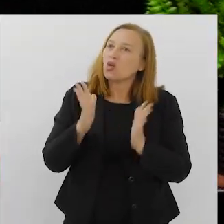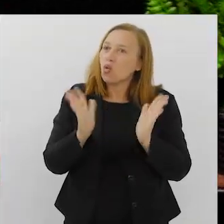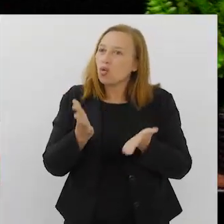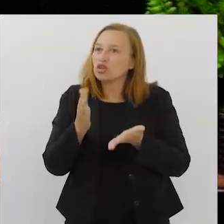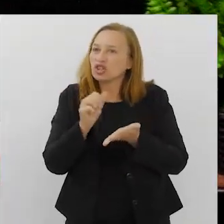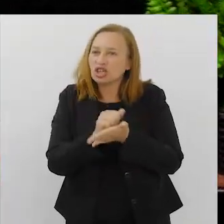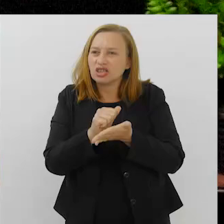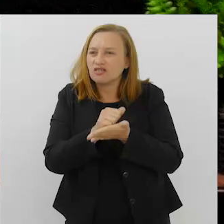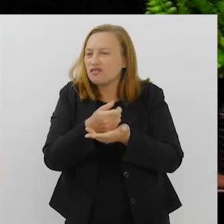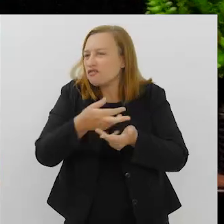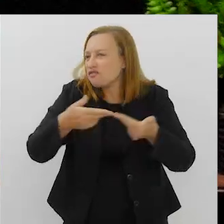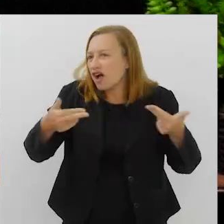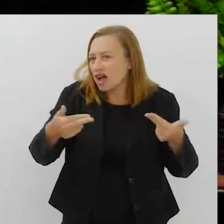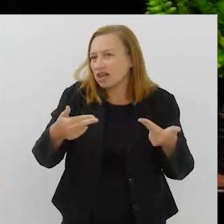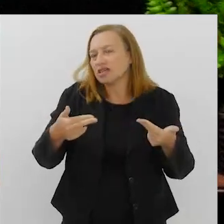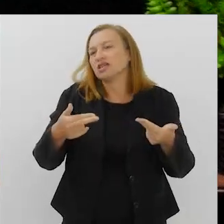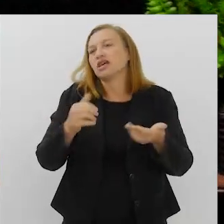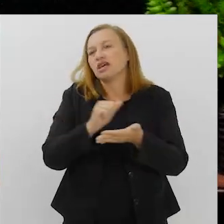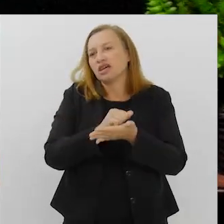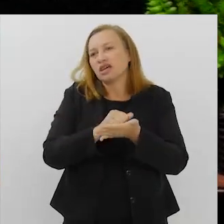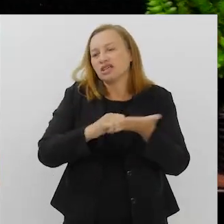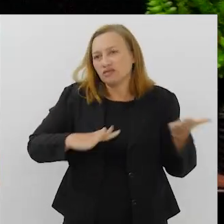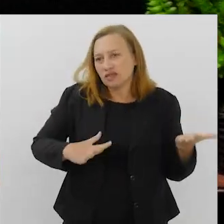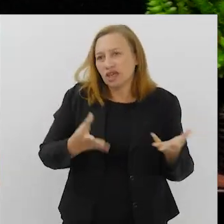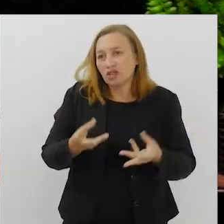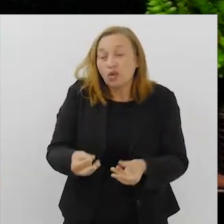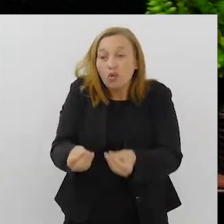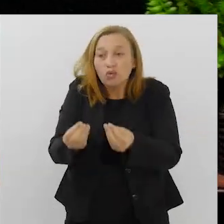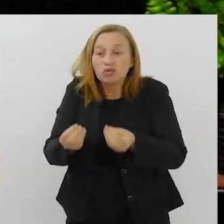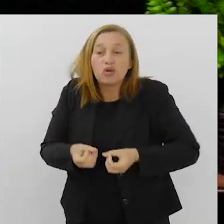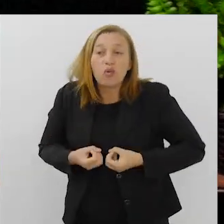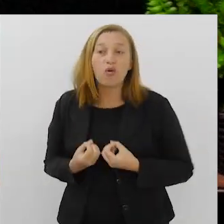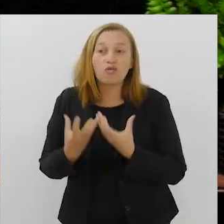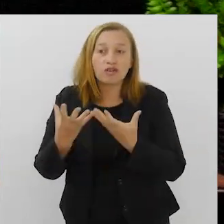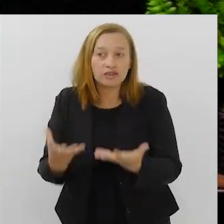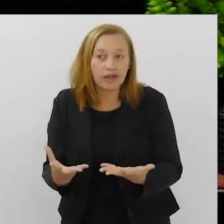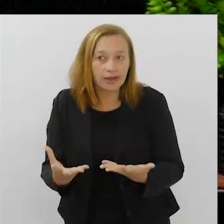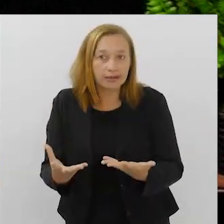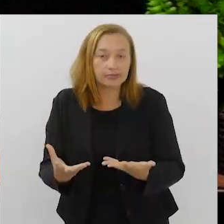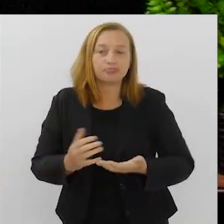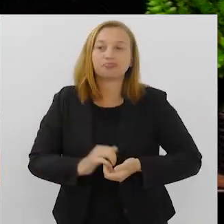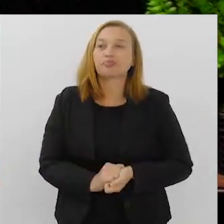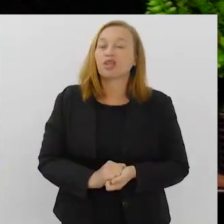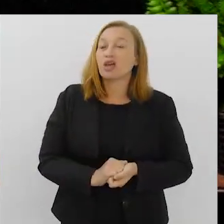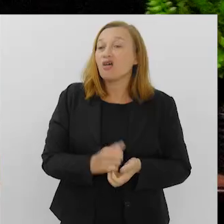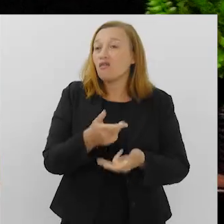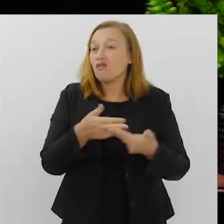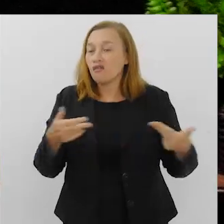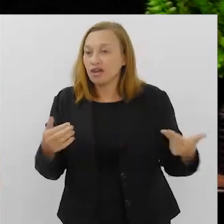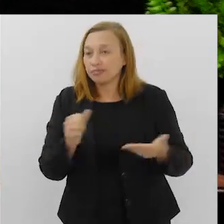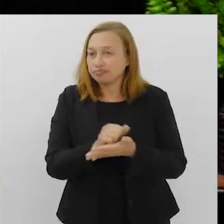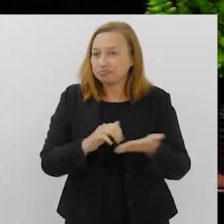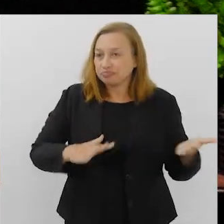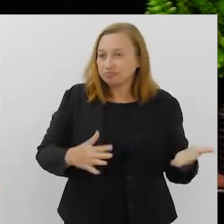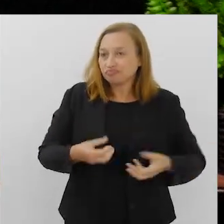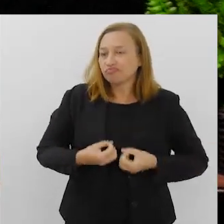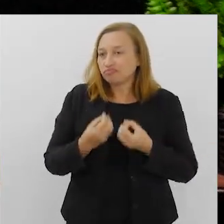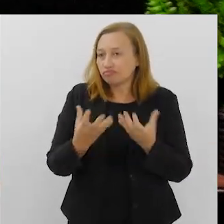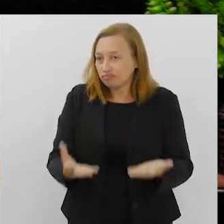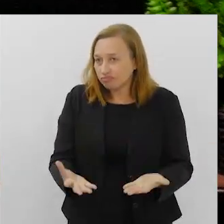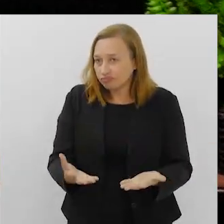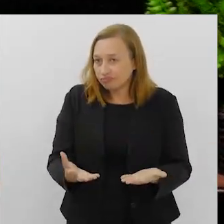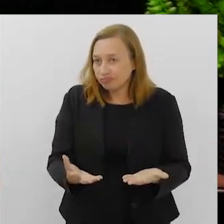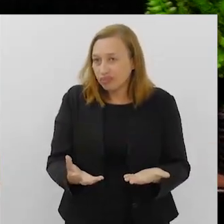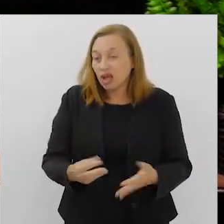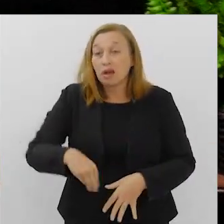muitas atividades que são ofertadas, né? A gente tem as alternativas. Diversas atividades que são